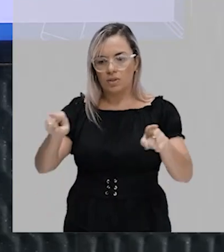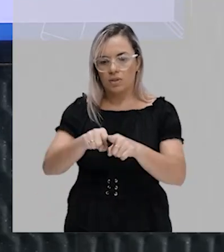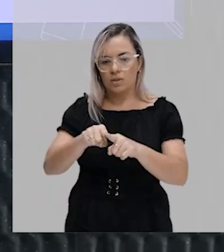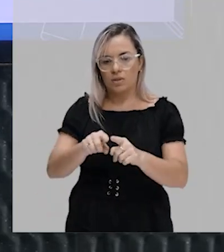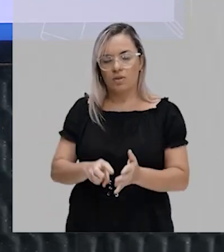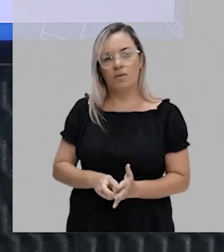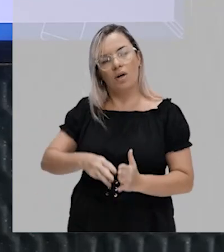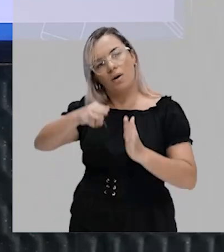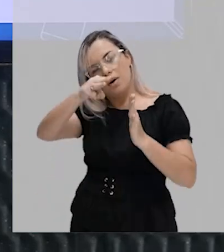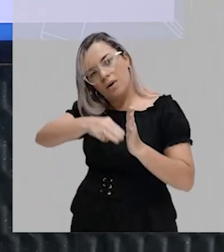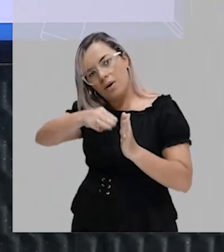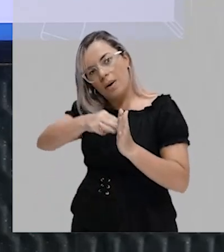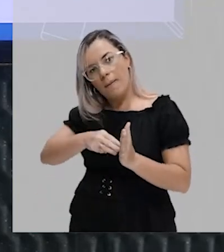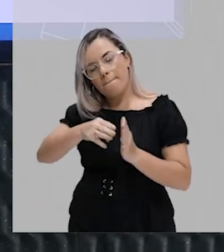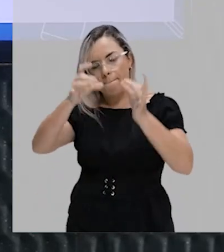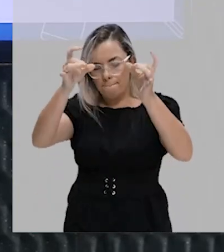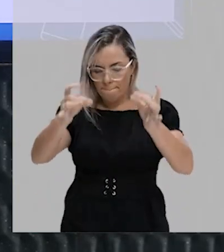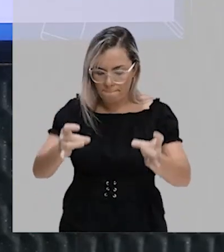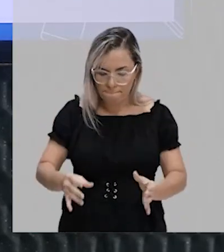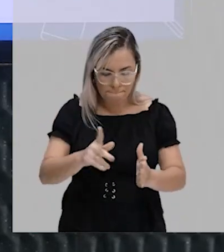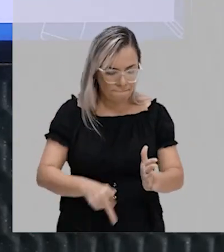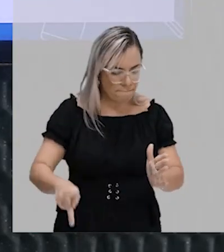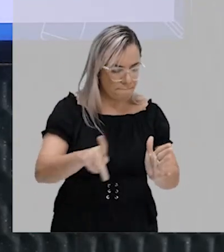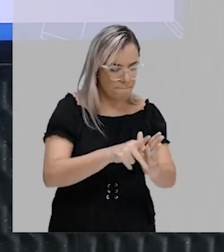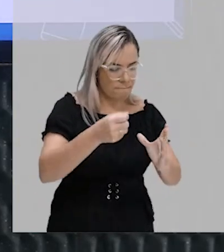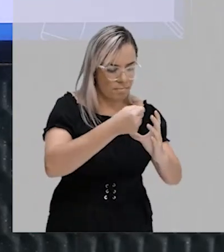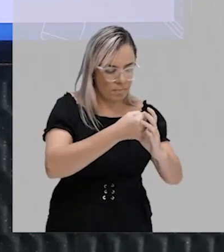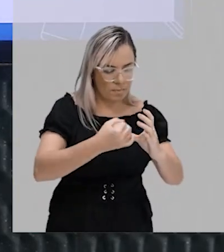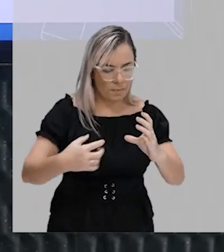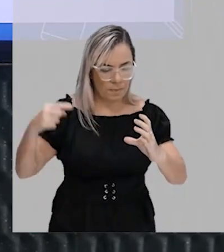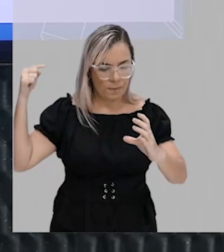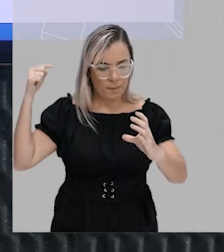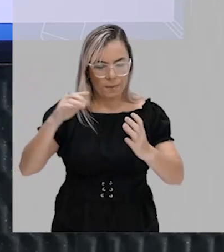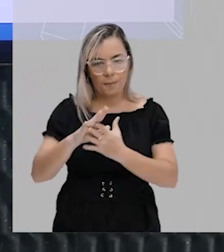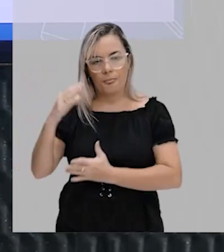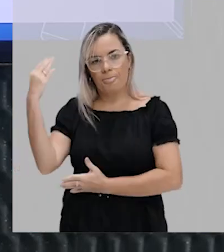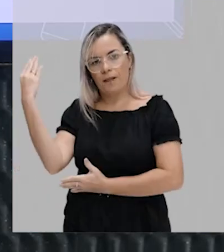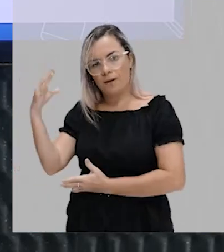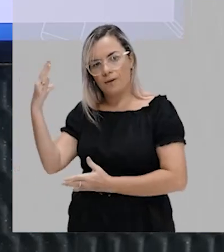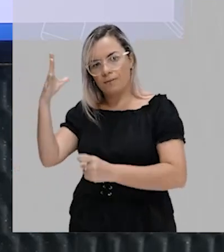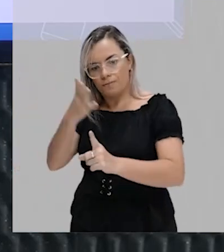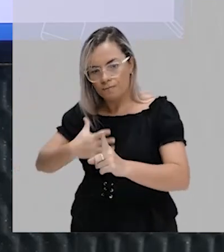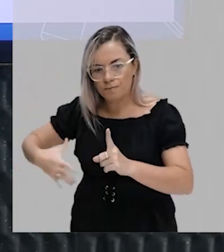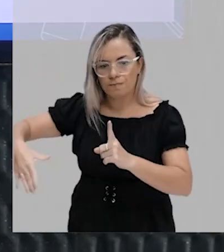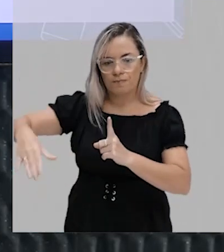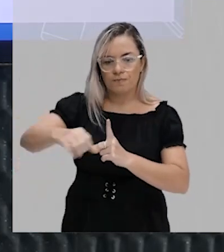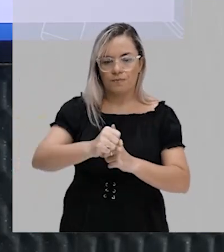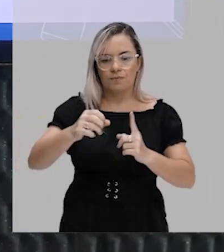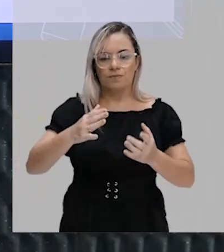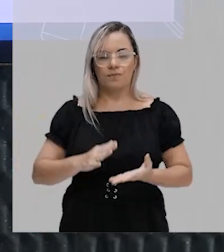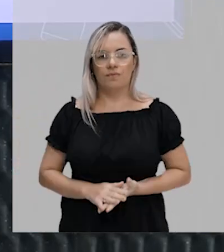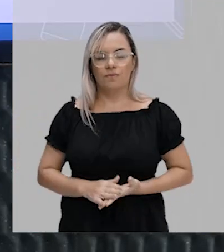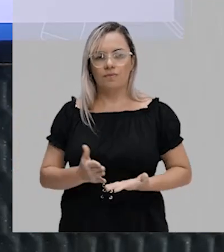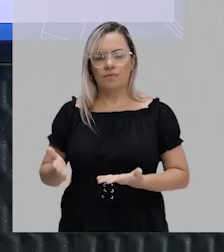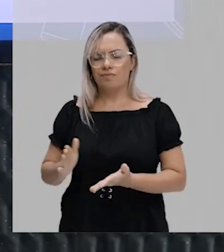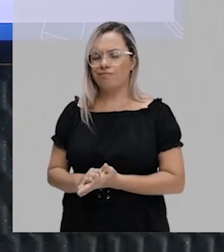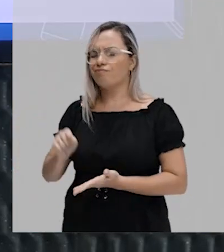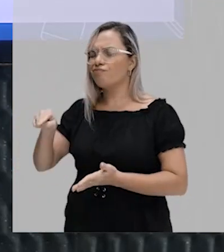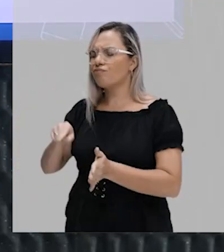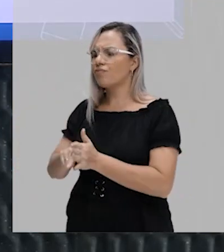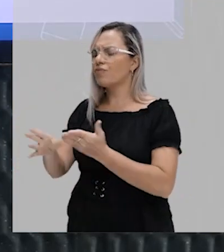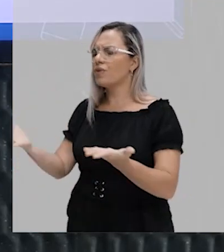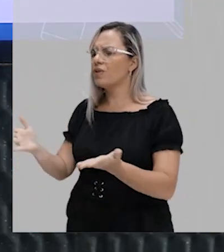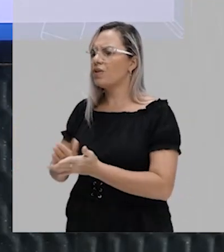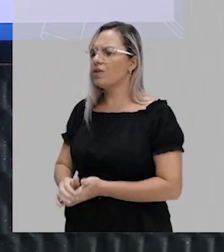metodologia específica, própria, característica para essa ciência chamada sociologia. Aí tu pergunta, professor, mas e